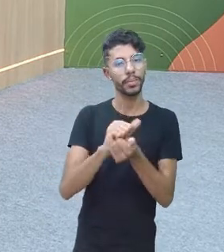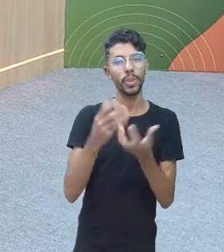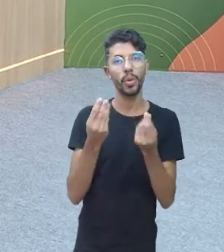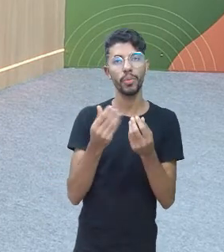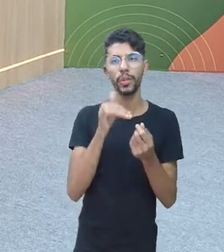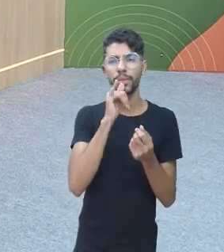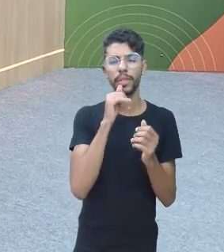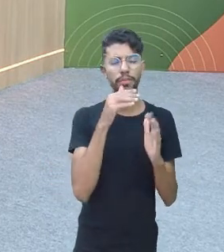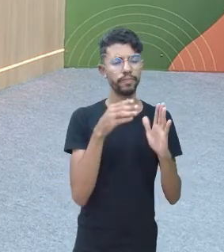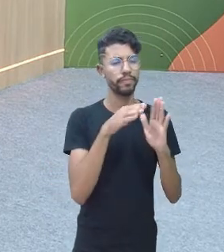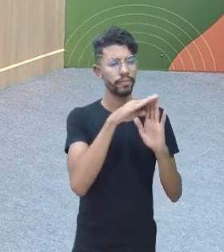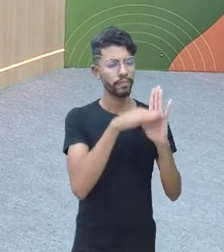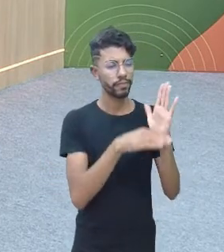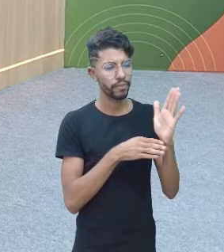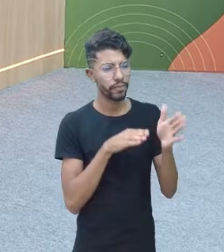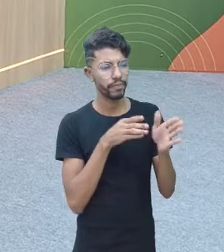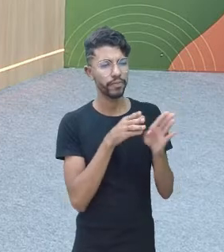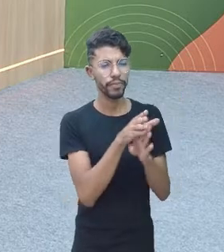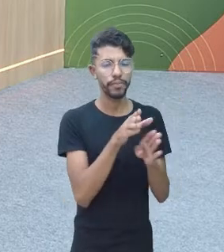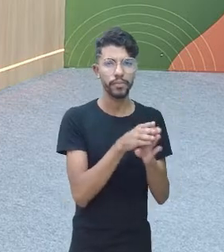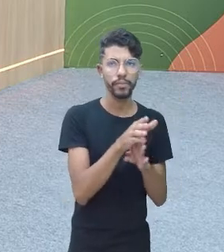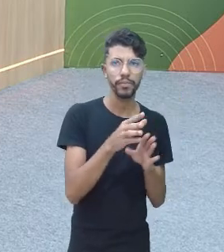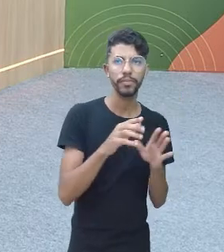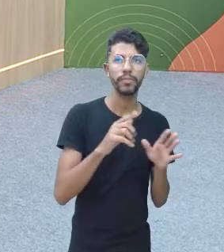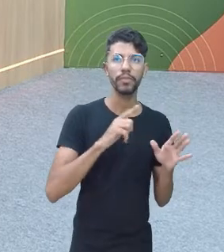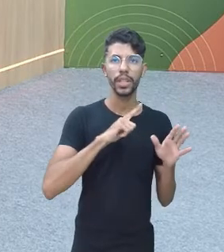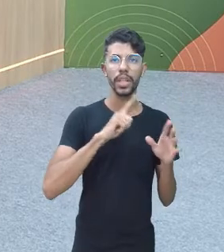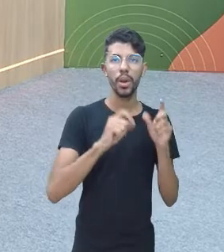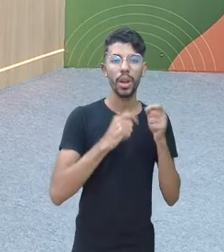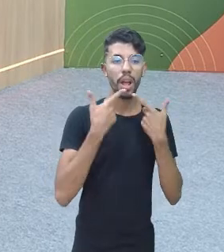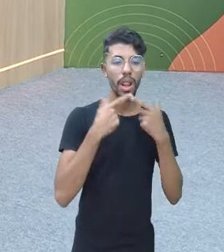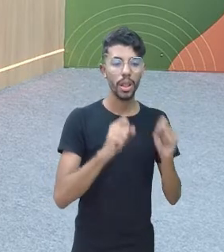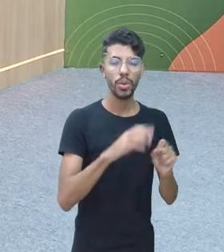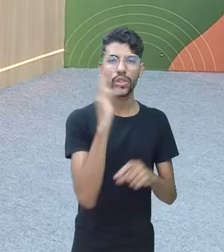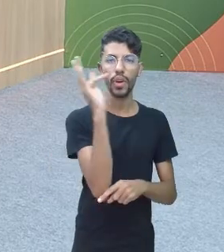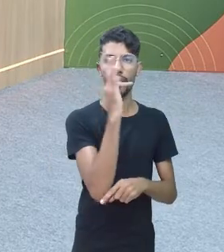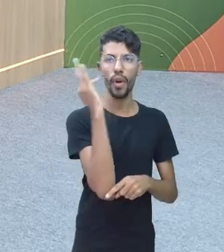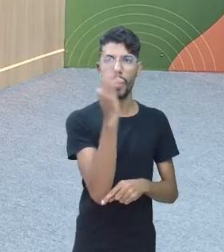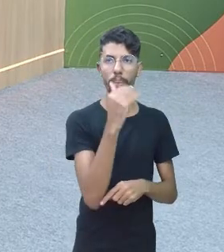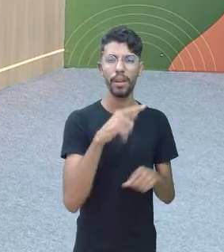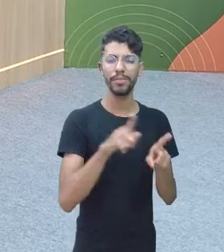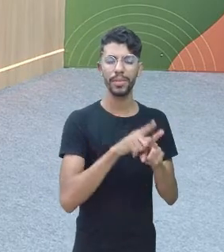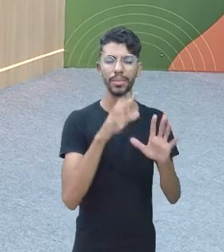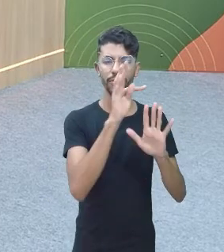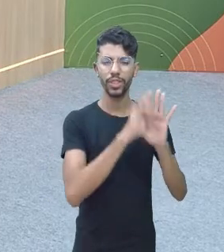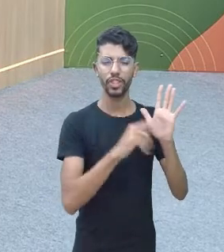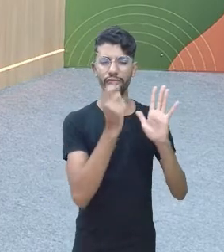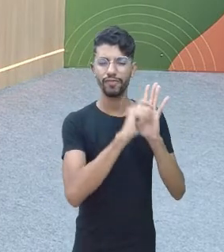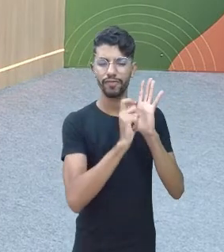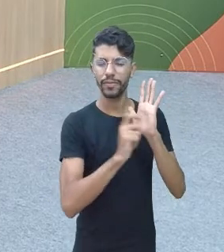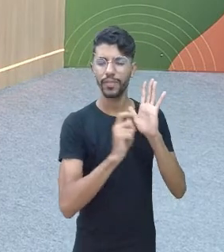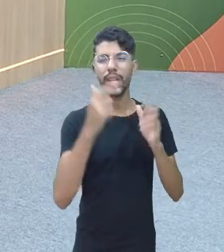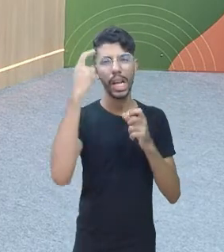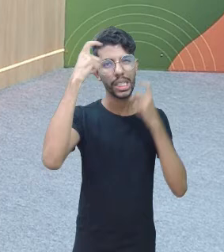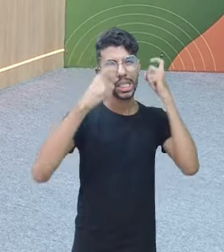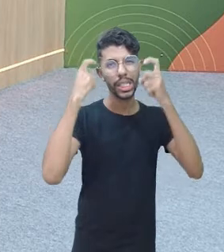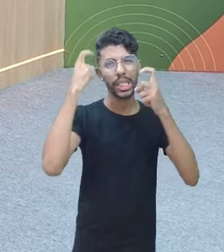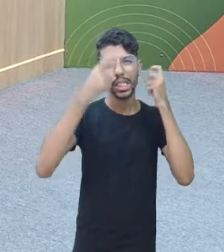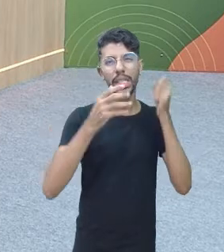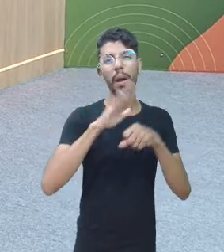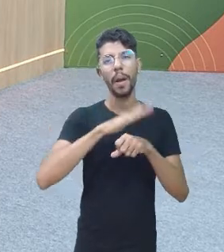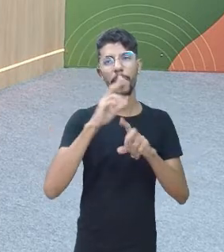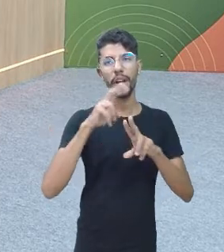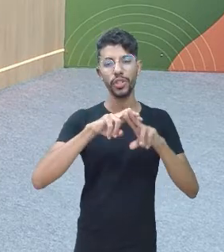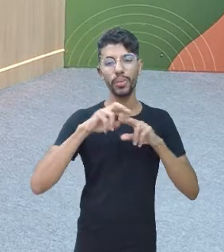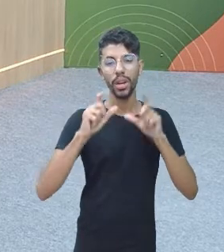formal, porque também é um texto escrito, então costuma-se ter uma preocupação maior com a